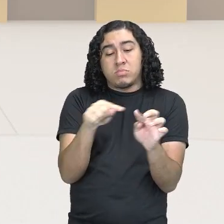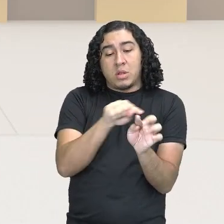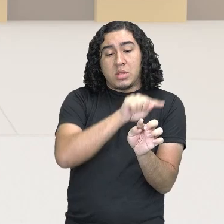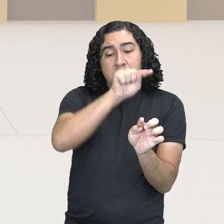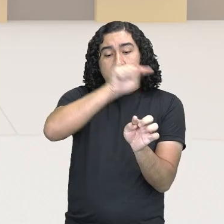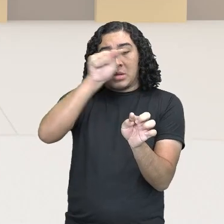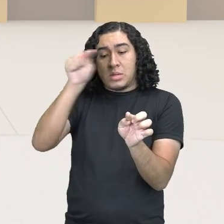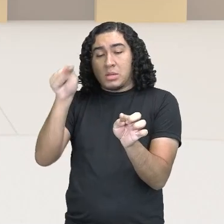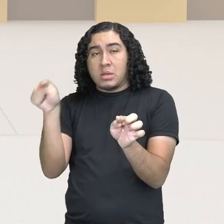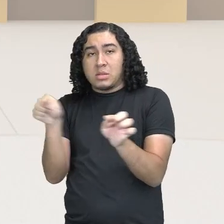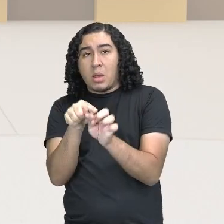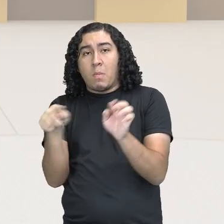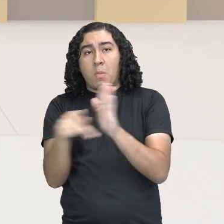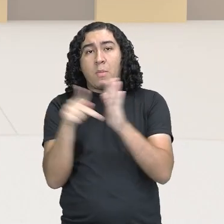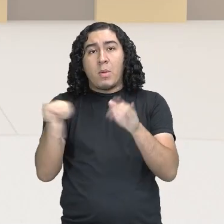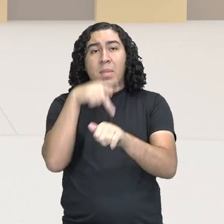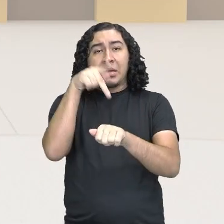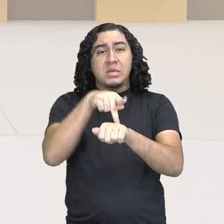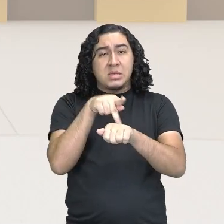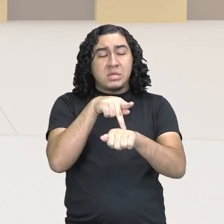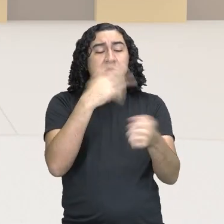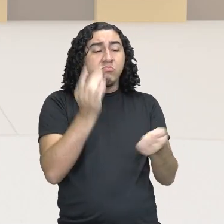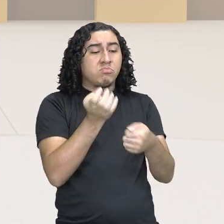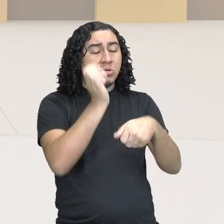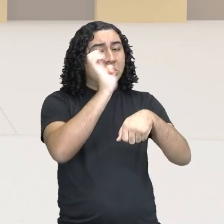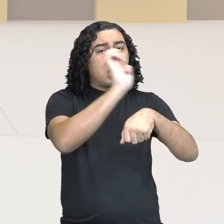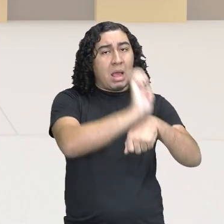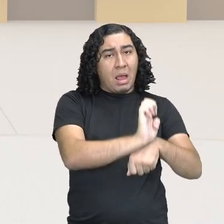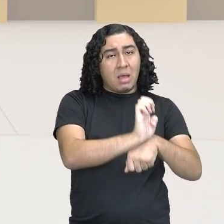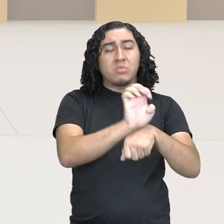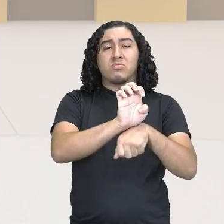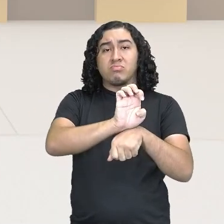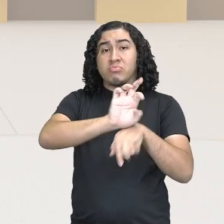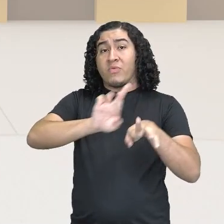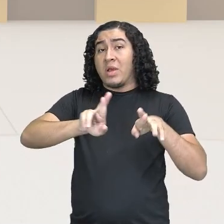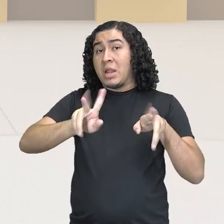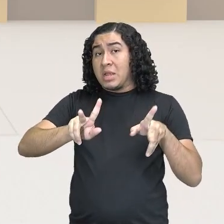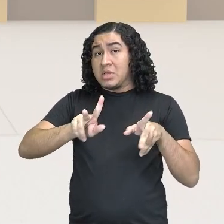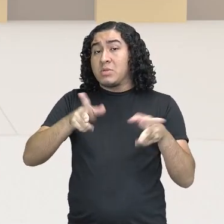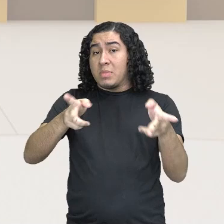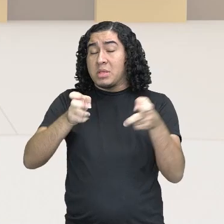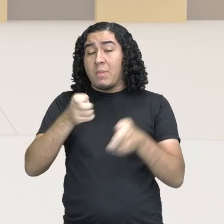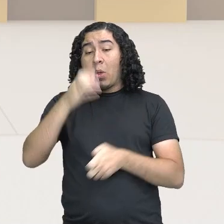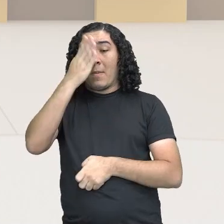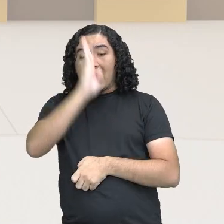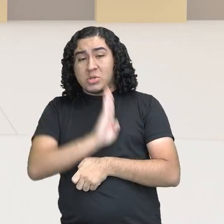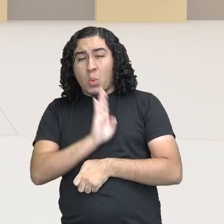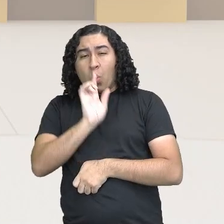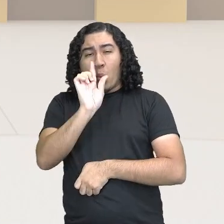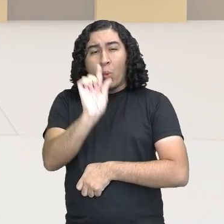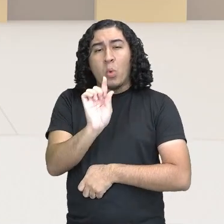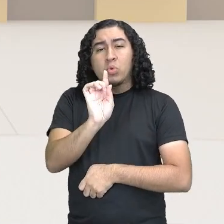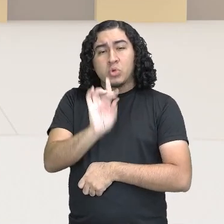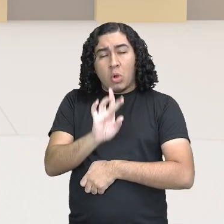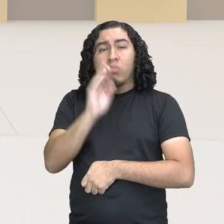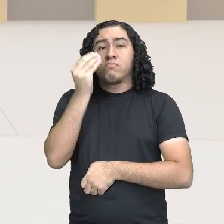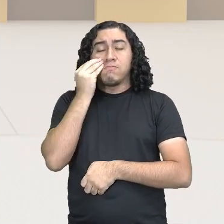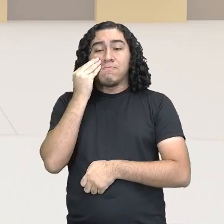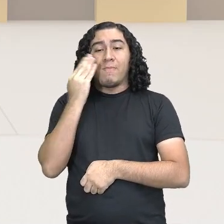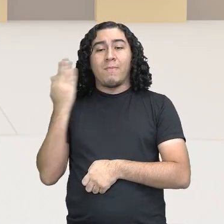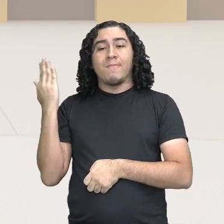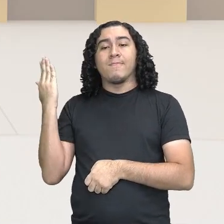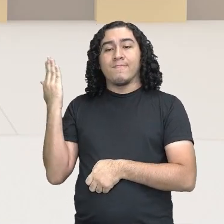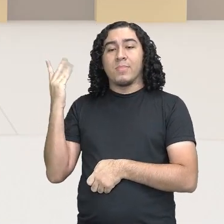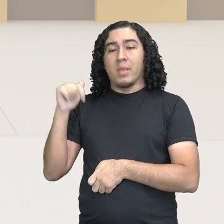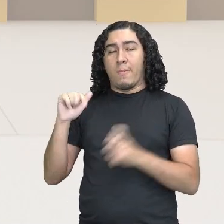dos países quanto dos estados. Então, vejam, assim como no Brasil, ó, só parte do Brasil, uma grande parte, na verdade,